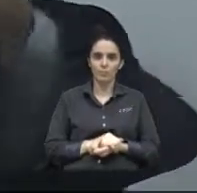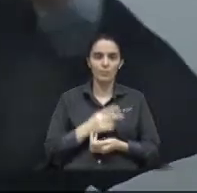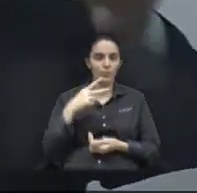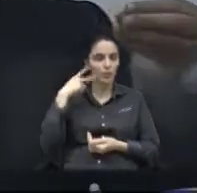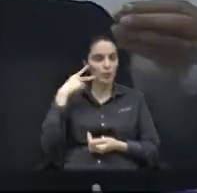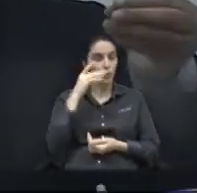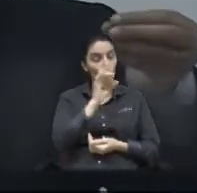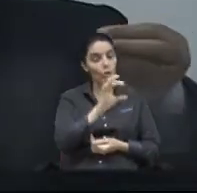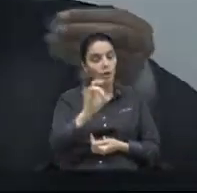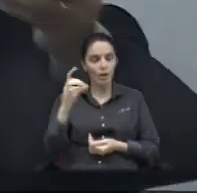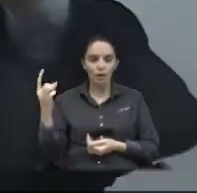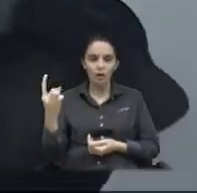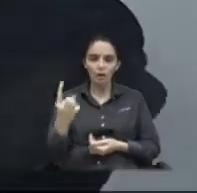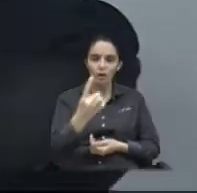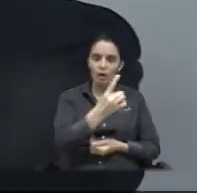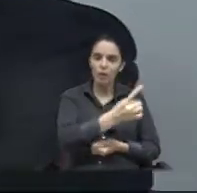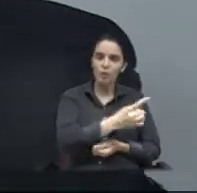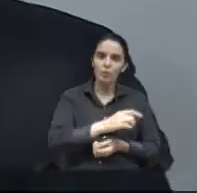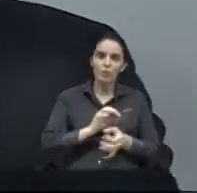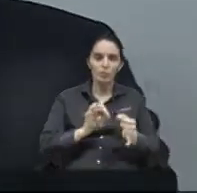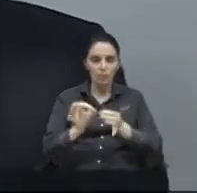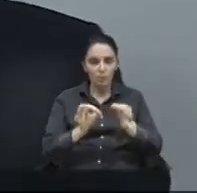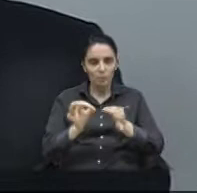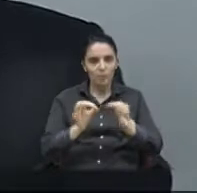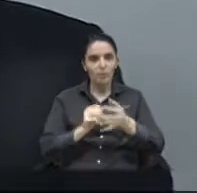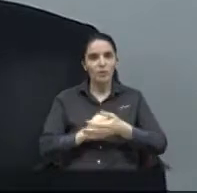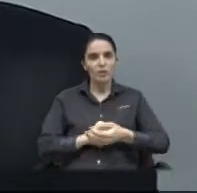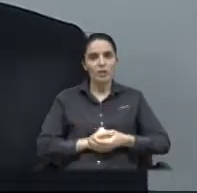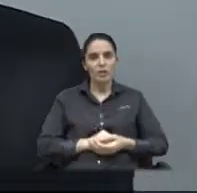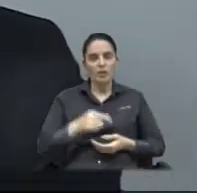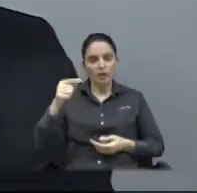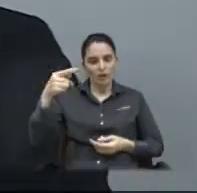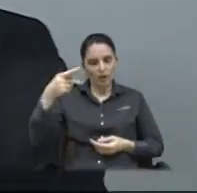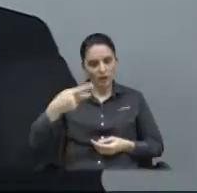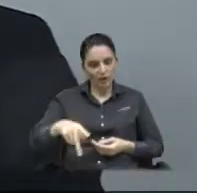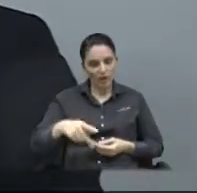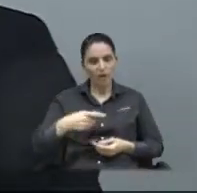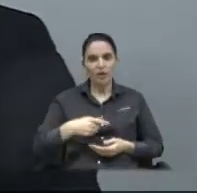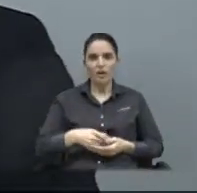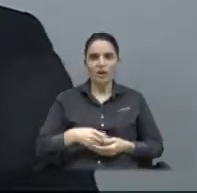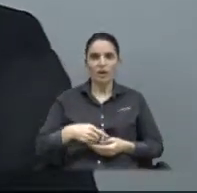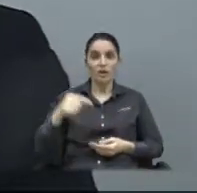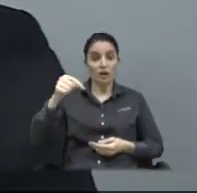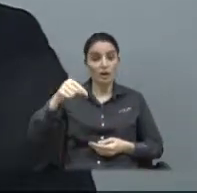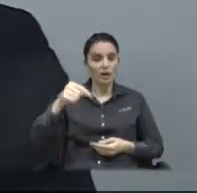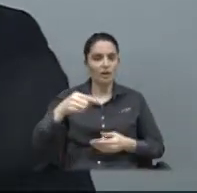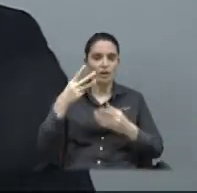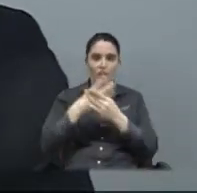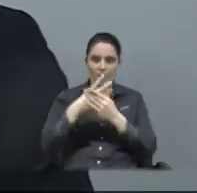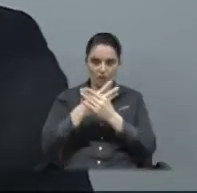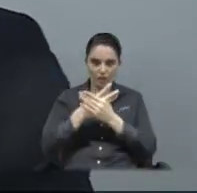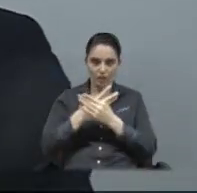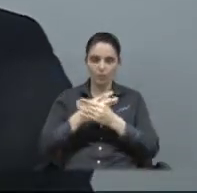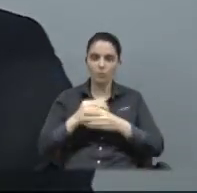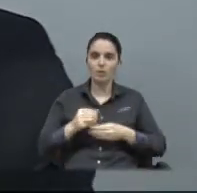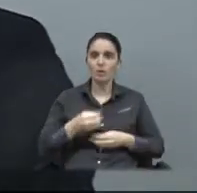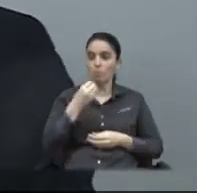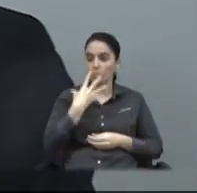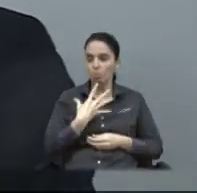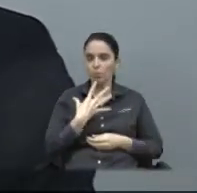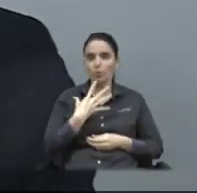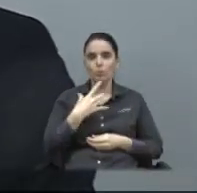vai fazendo a sua parte, e que essa casa teve o privilégio, através da escolha do Dr.